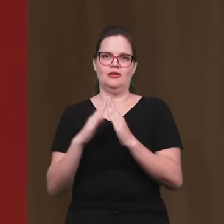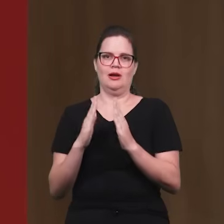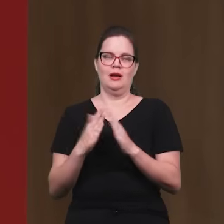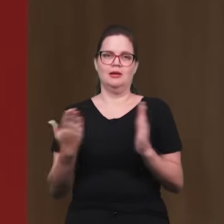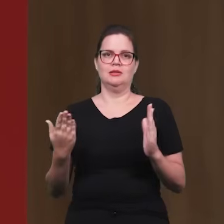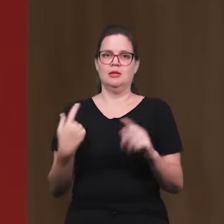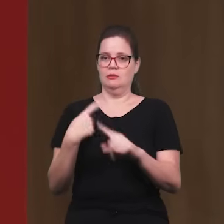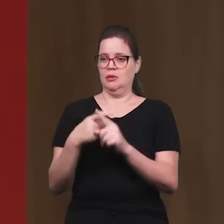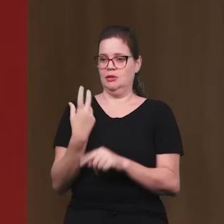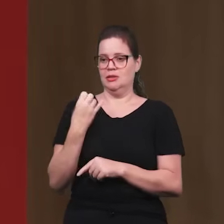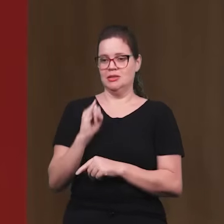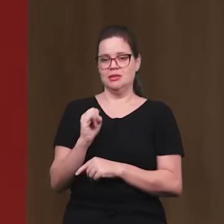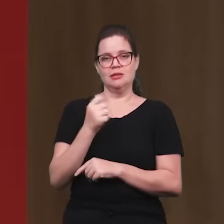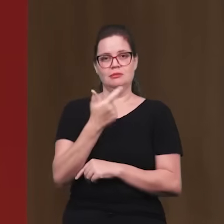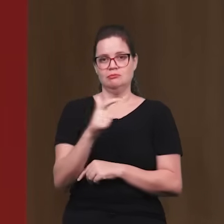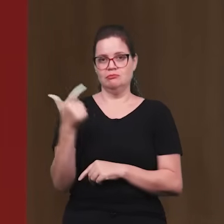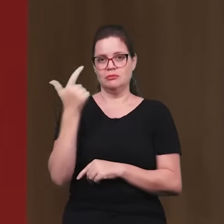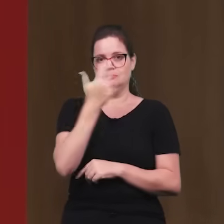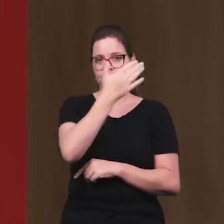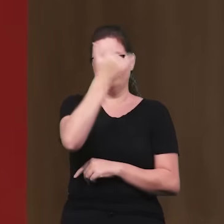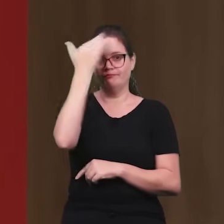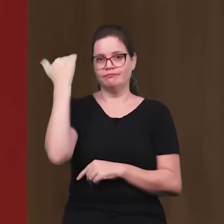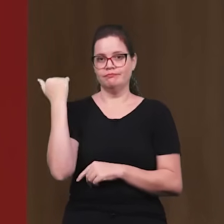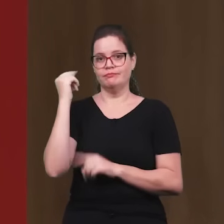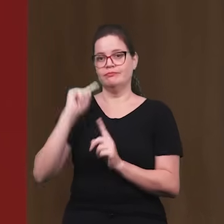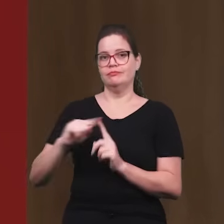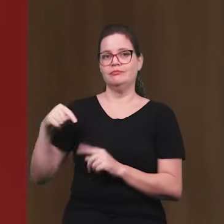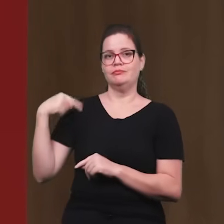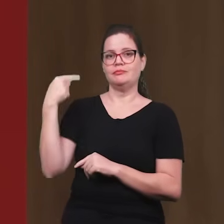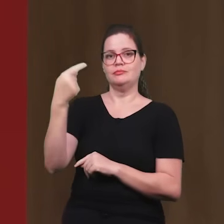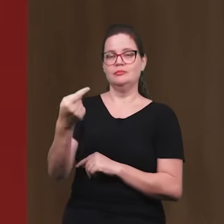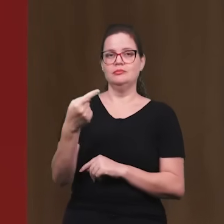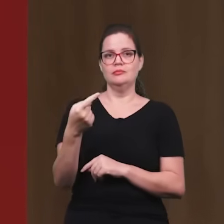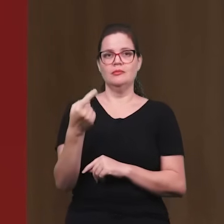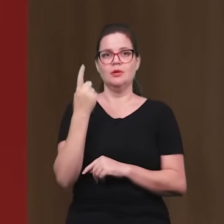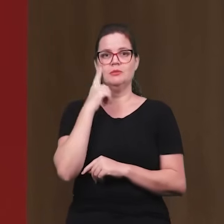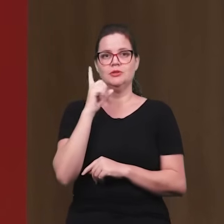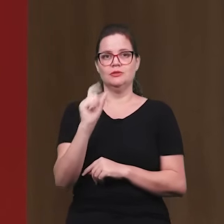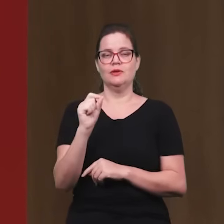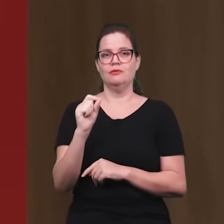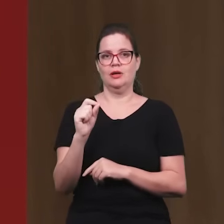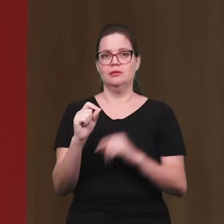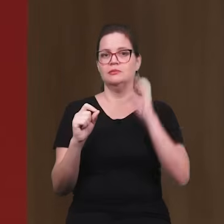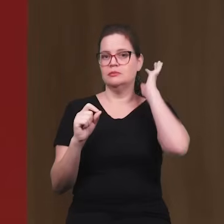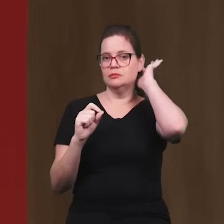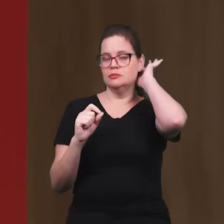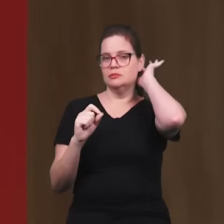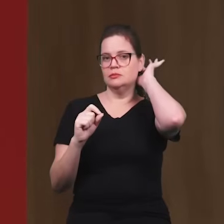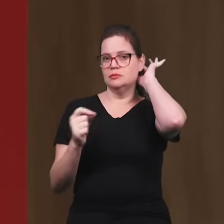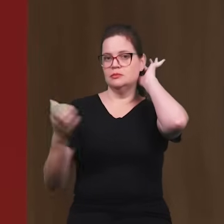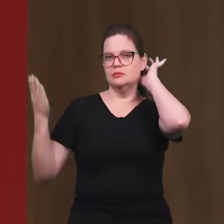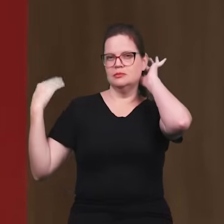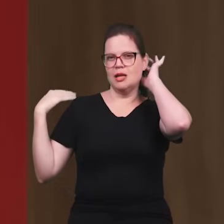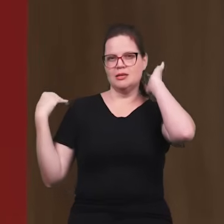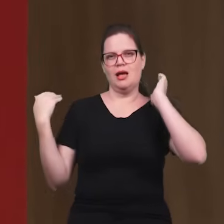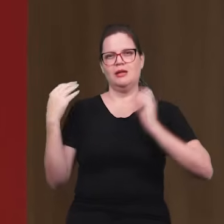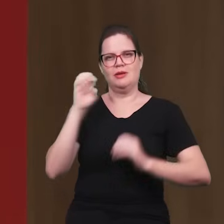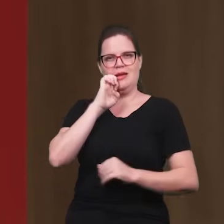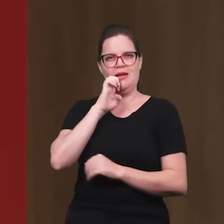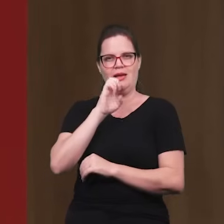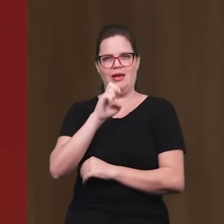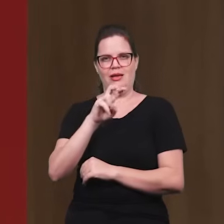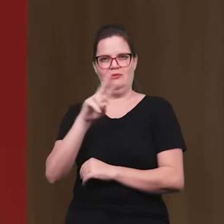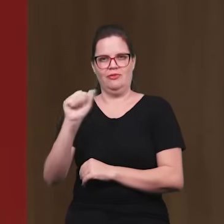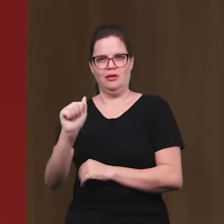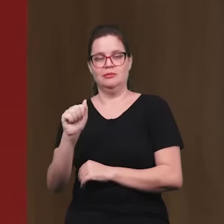se isso não for usado com sabedoria, lá a gente viu, lá atrás, quando nós falamos de Eva, que a